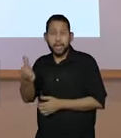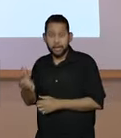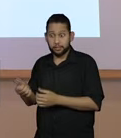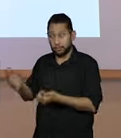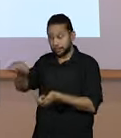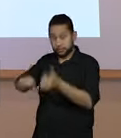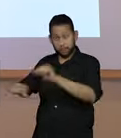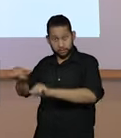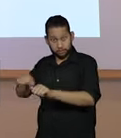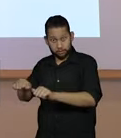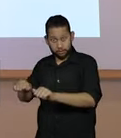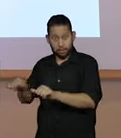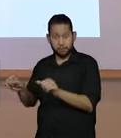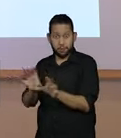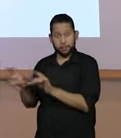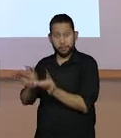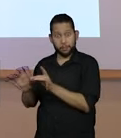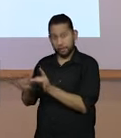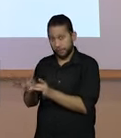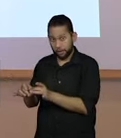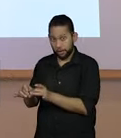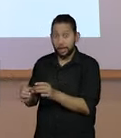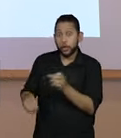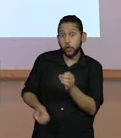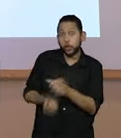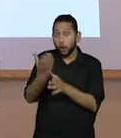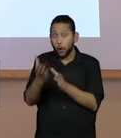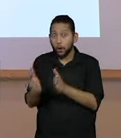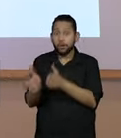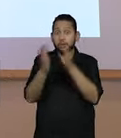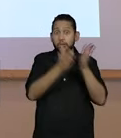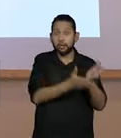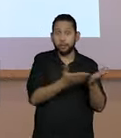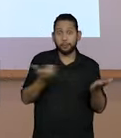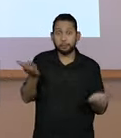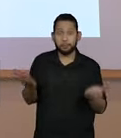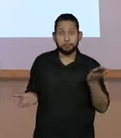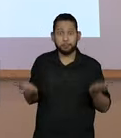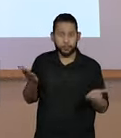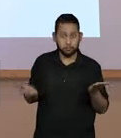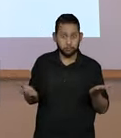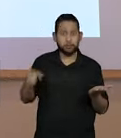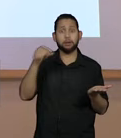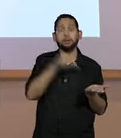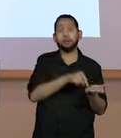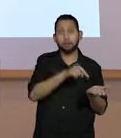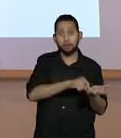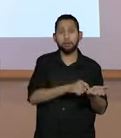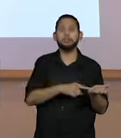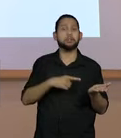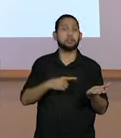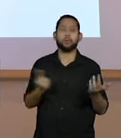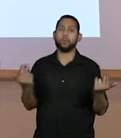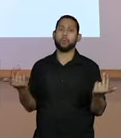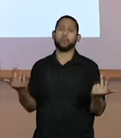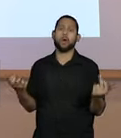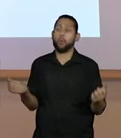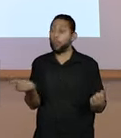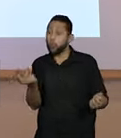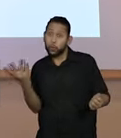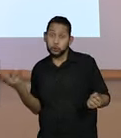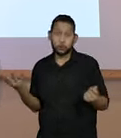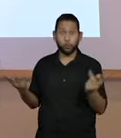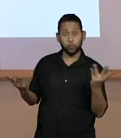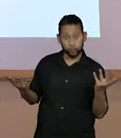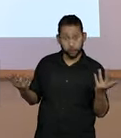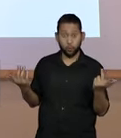Pessoal, uma coisinha que eu gostaria de frisar com vocês. Neste caso, o que nós temos? Estes números que a